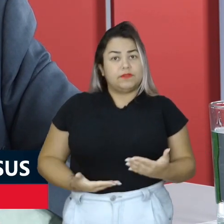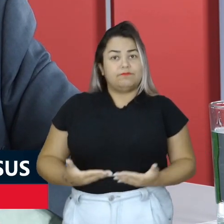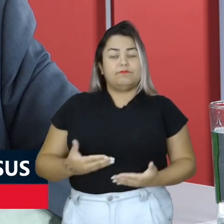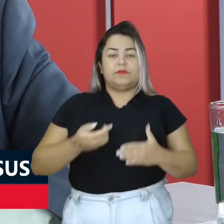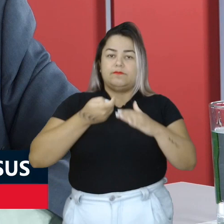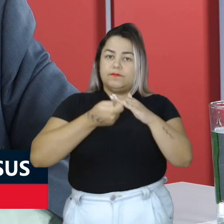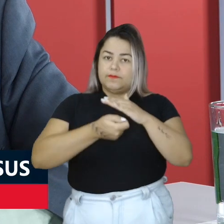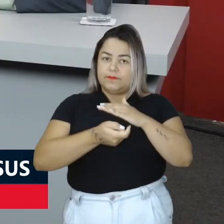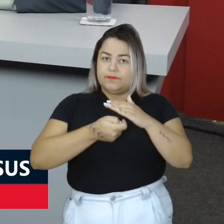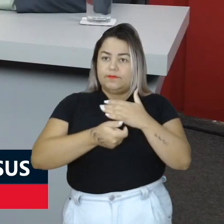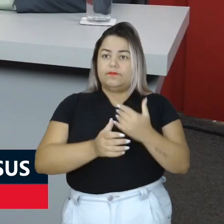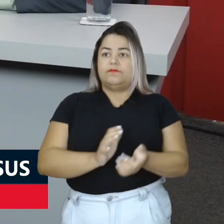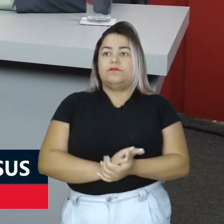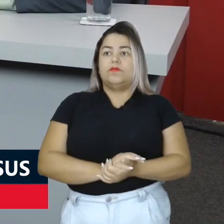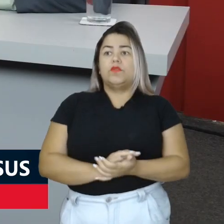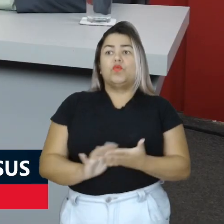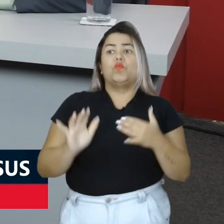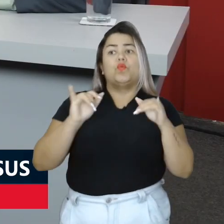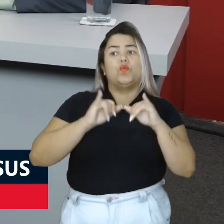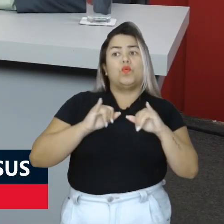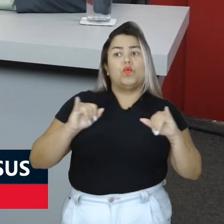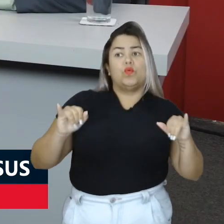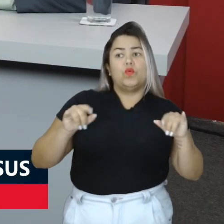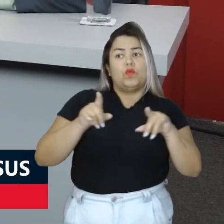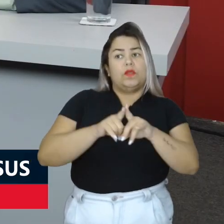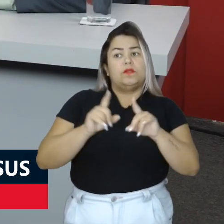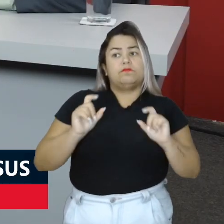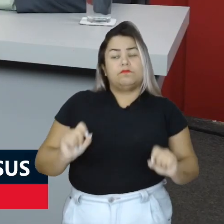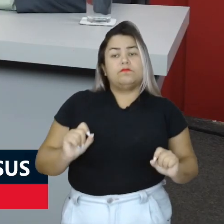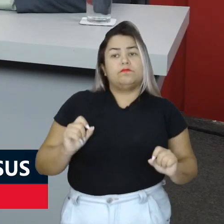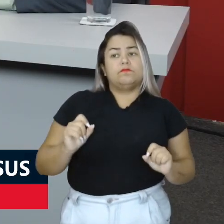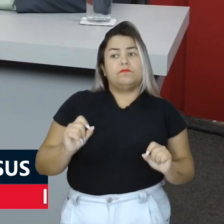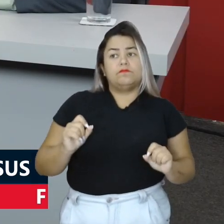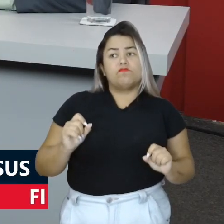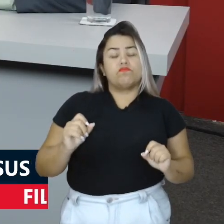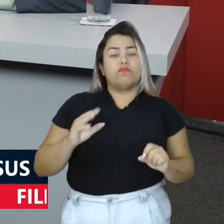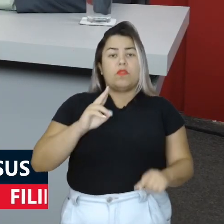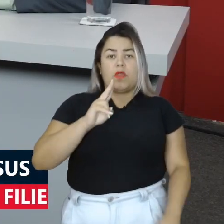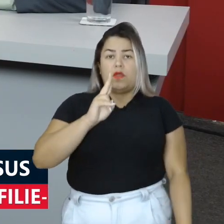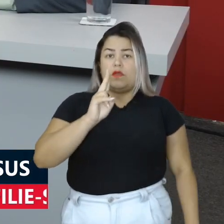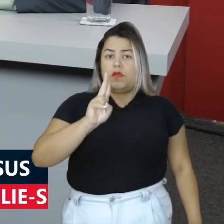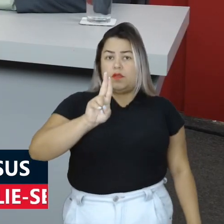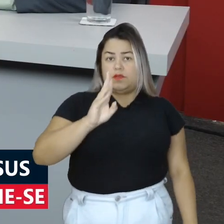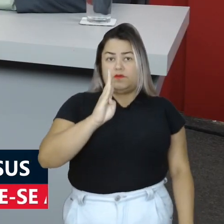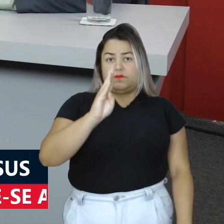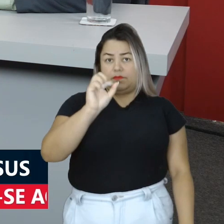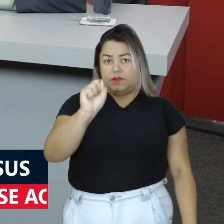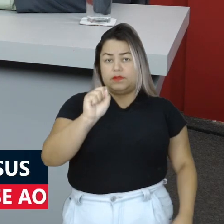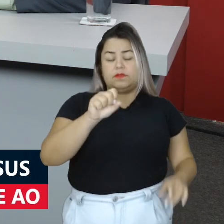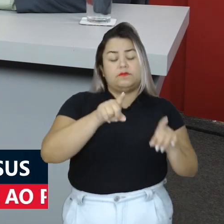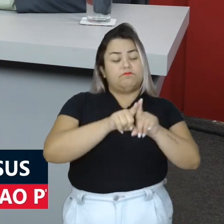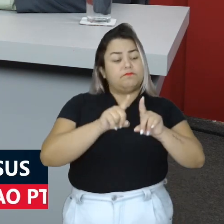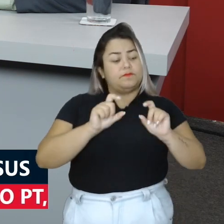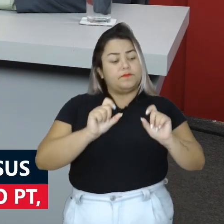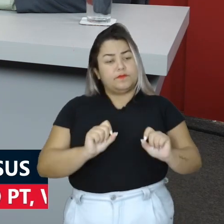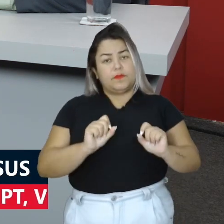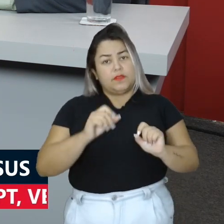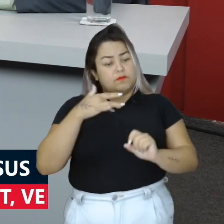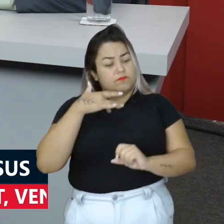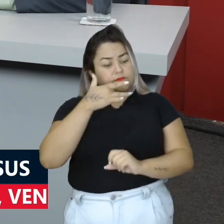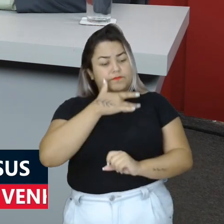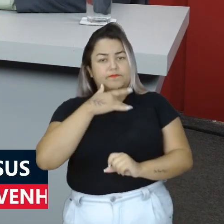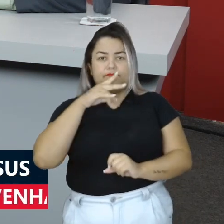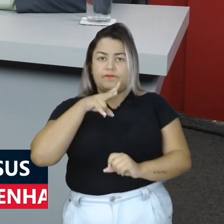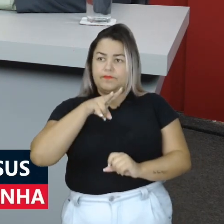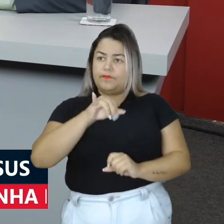investimentos. Exatamente. Os anúncios priorizaram muito essa questão das unidades básicas de saúde, a telesaúde, né, que vão receber essa atenção. É